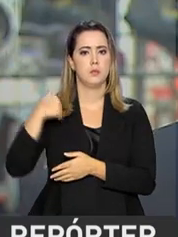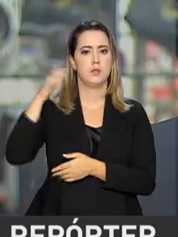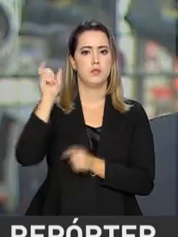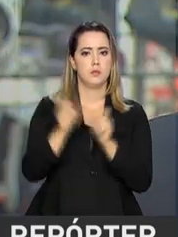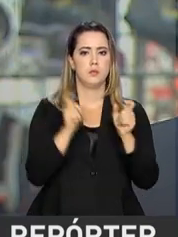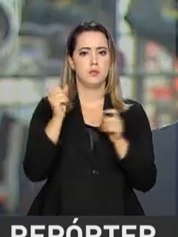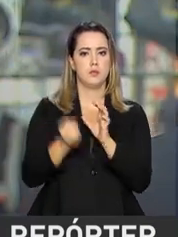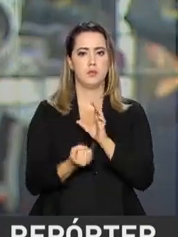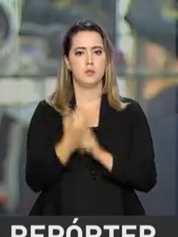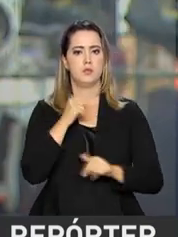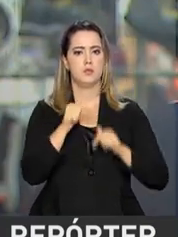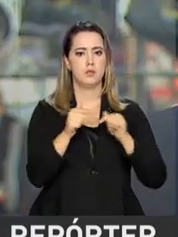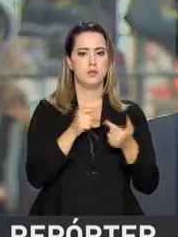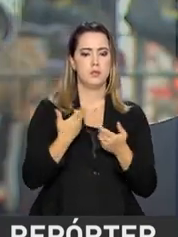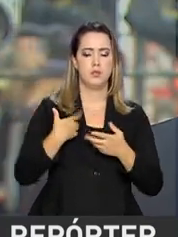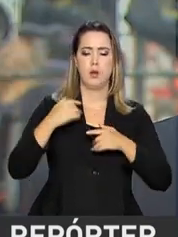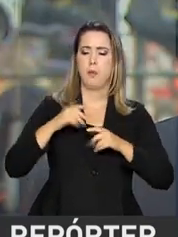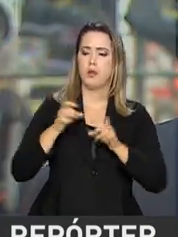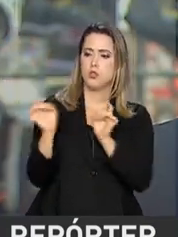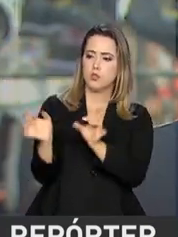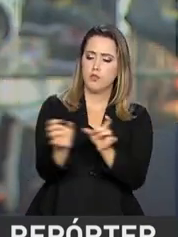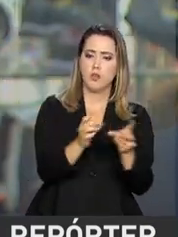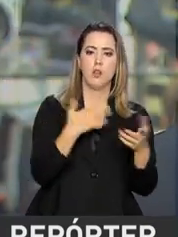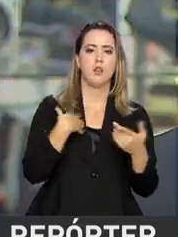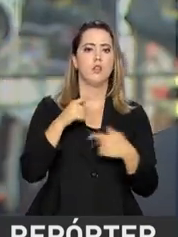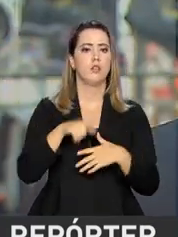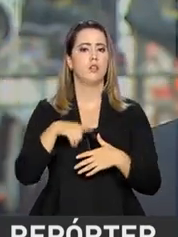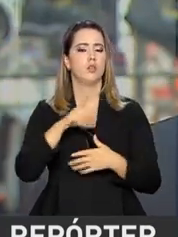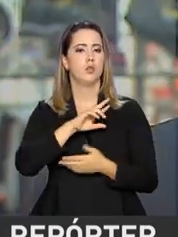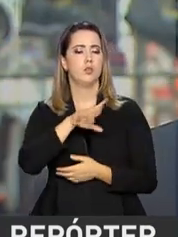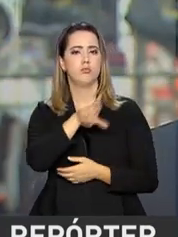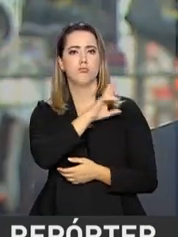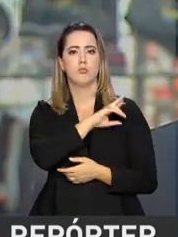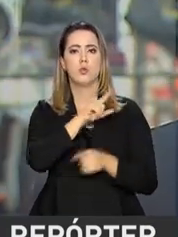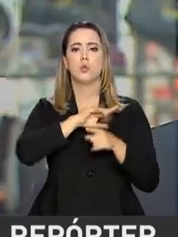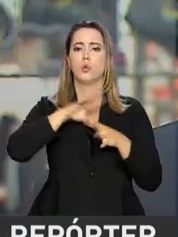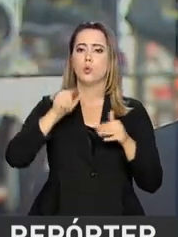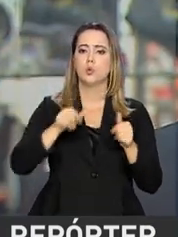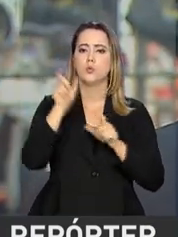emprego de balconista, de vendedor, de gerente. Então todo mundo vai ganhar com essa ação aí.